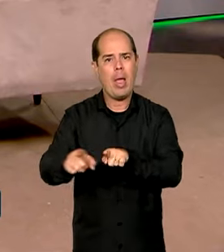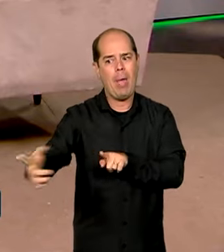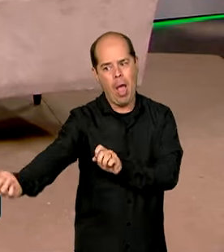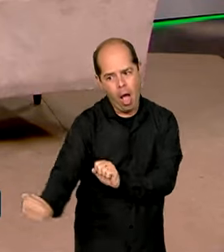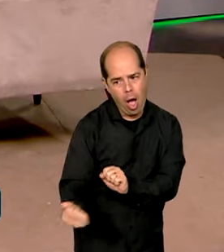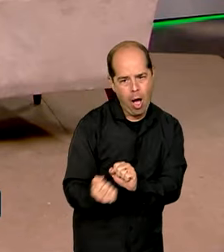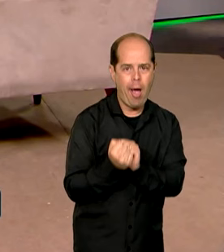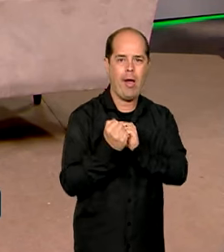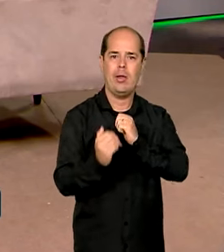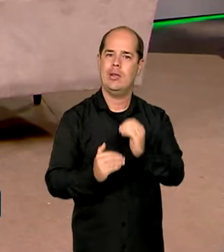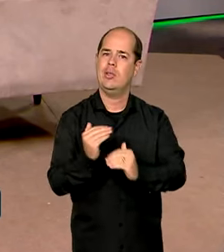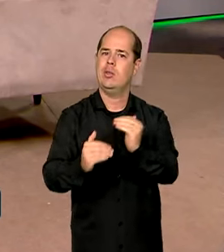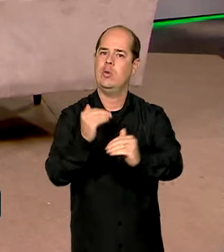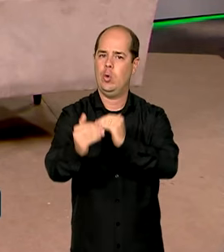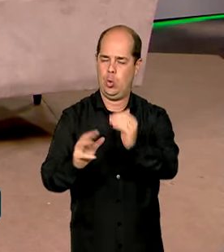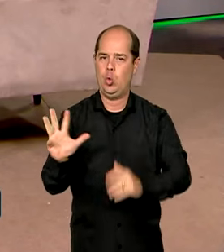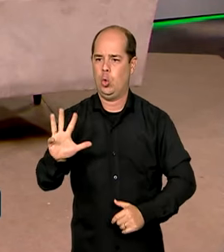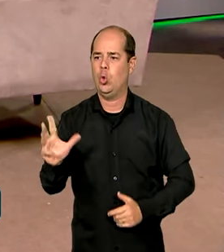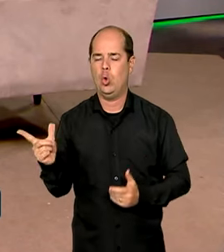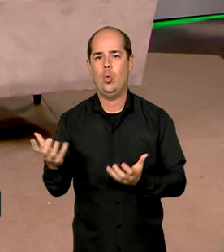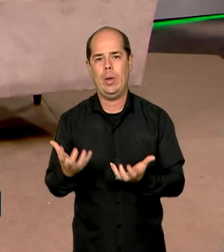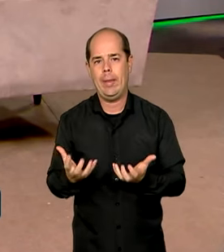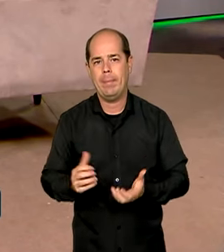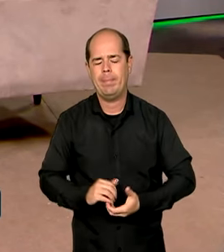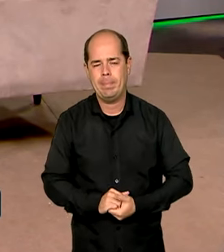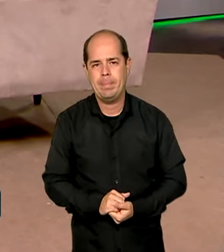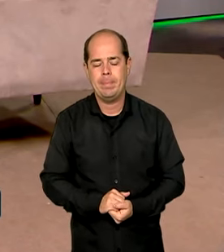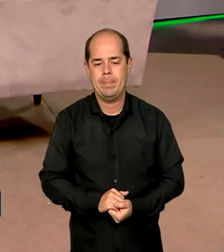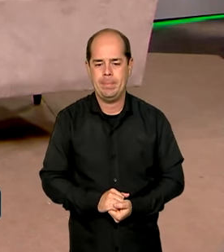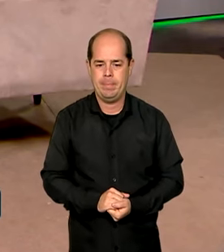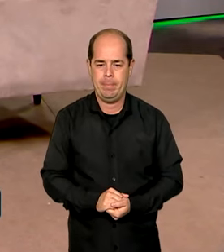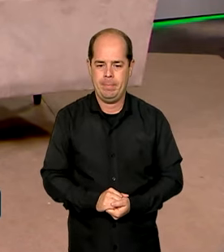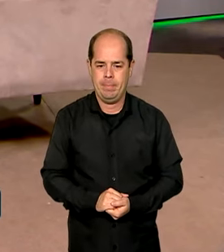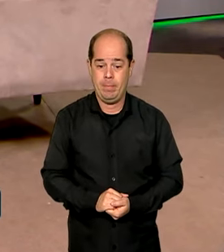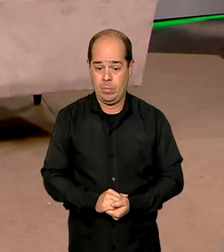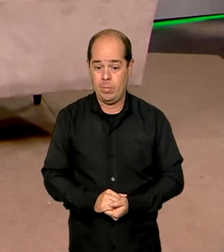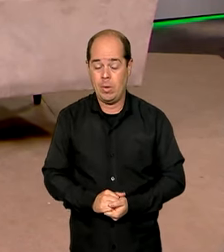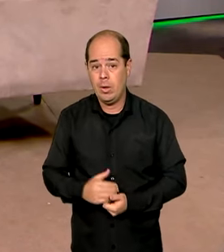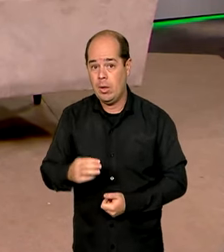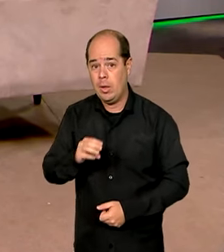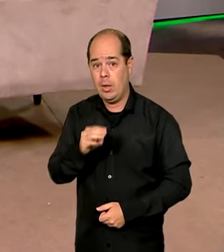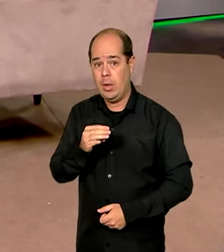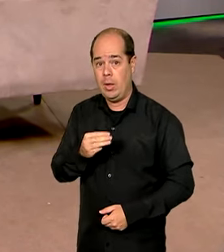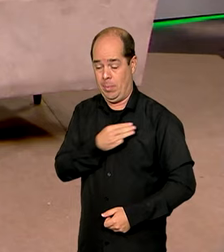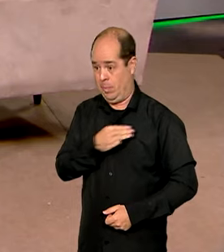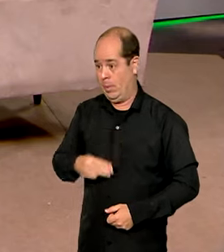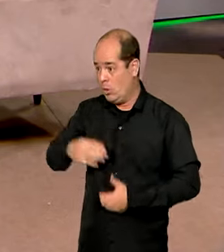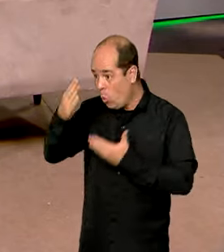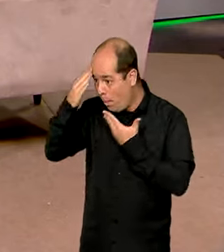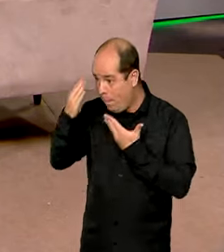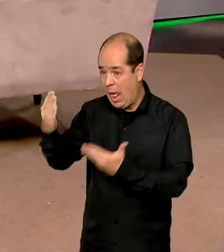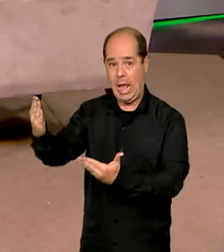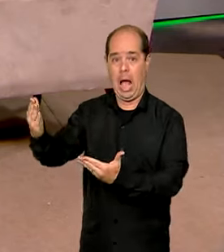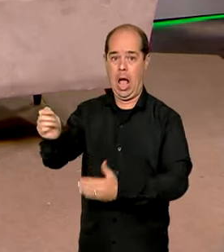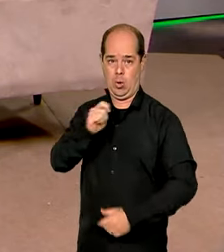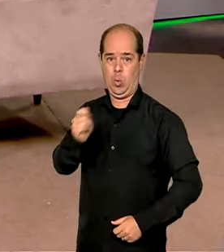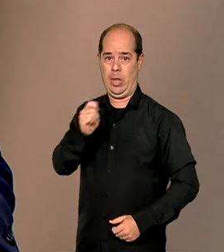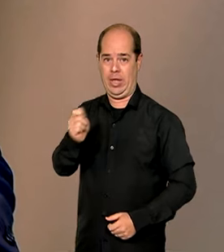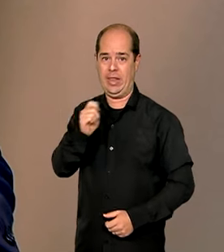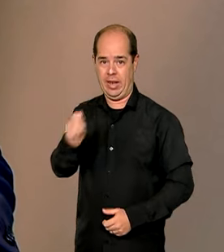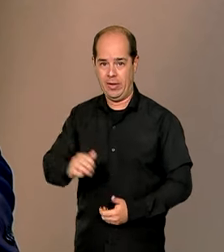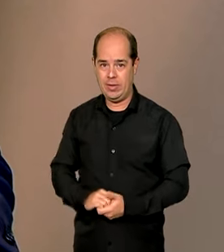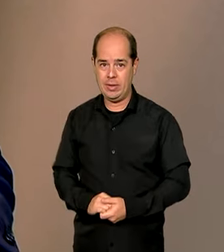certeza. Ministro do Desenvolvimento e Assistência Social, Wellington Dias, muitíssimo obrigado pela sua entrevista. Olha, eu agradeço e espero